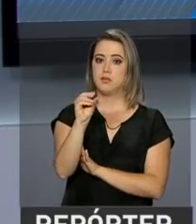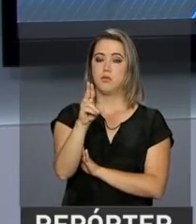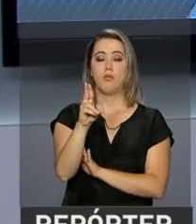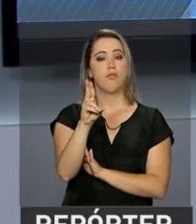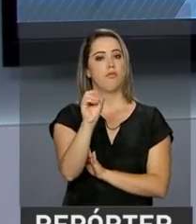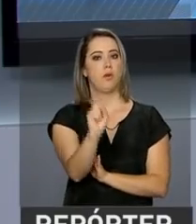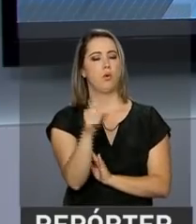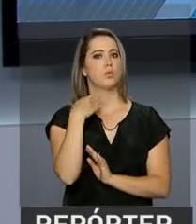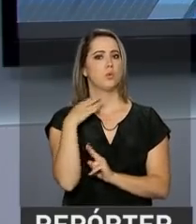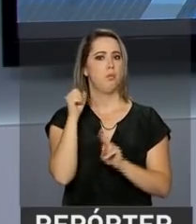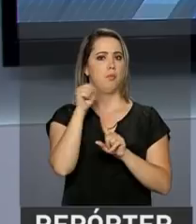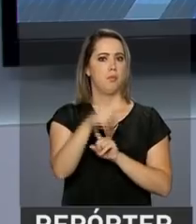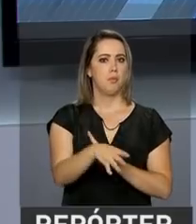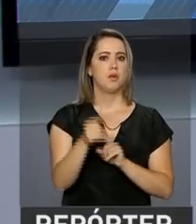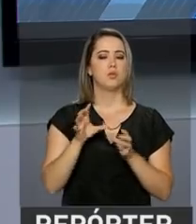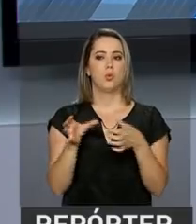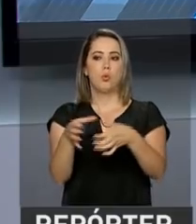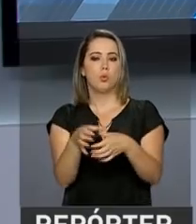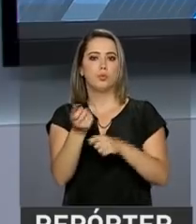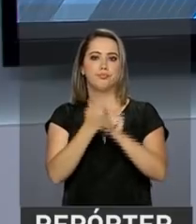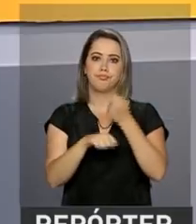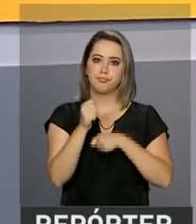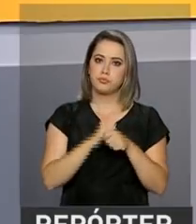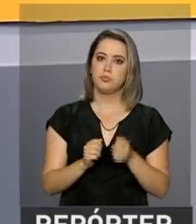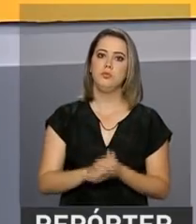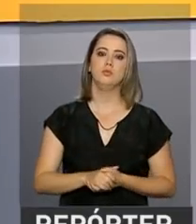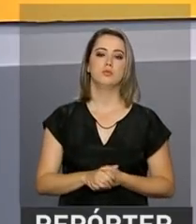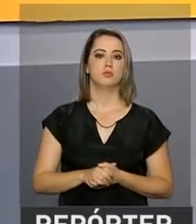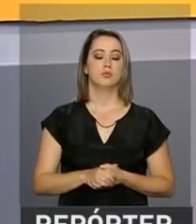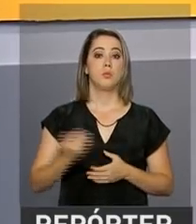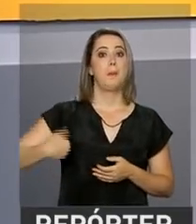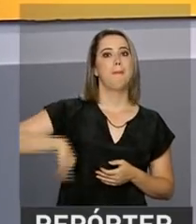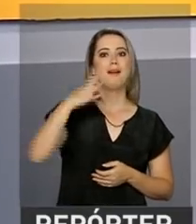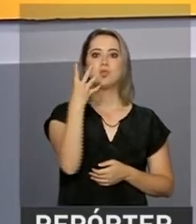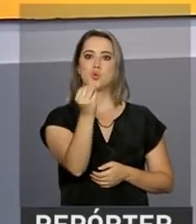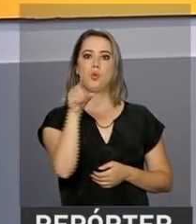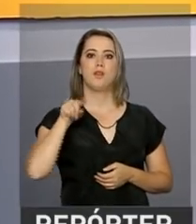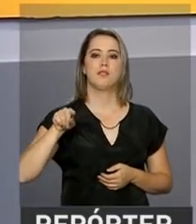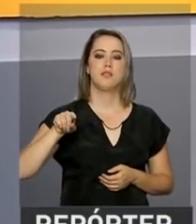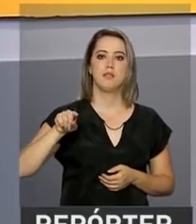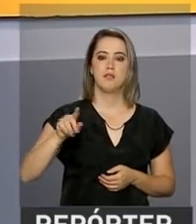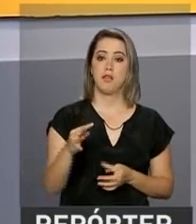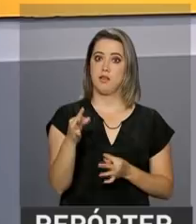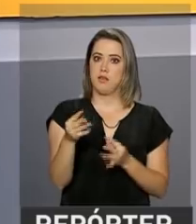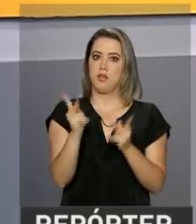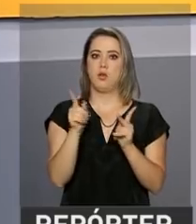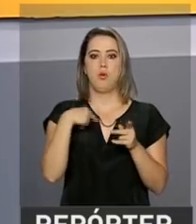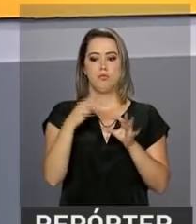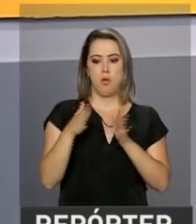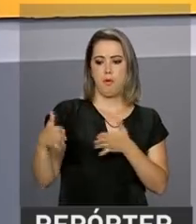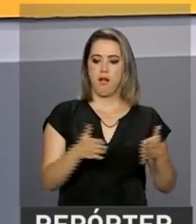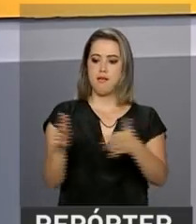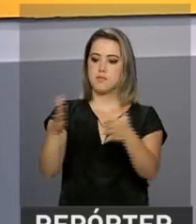pelo Banco Central com instituições financeiras. Mais de 40 quilômetros de trilha no meio do cerrado,